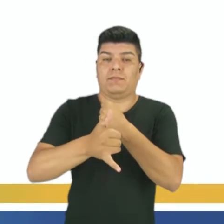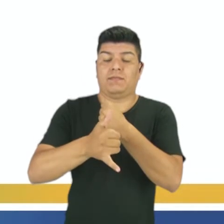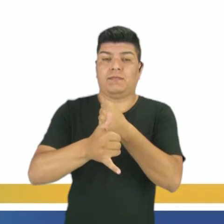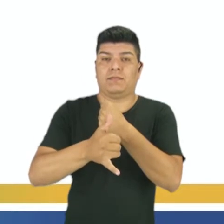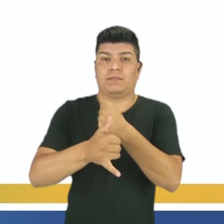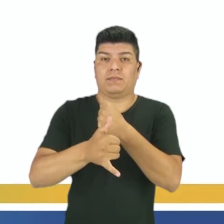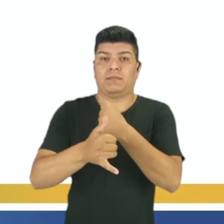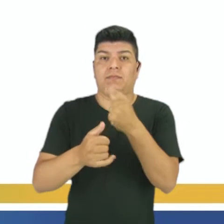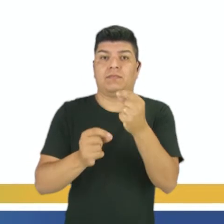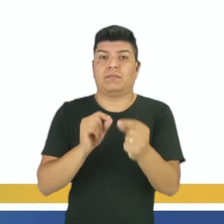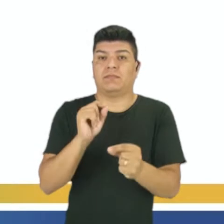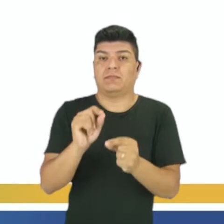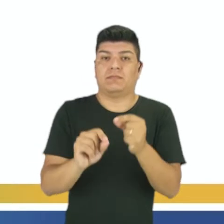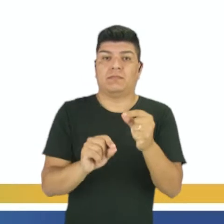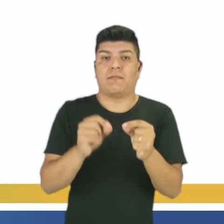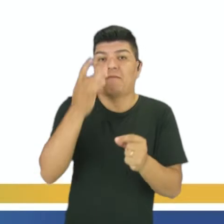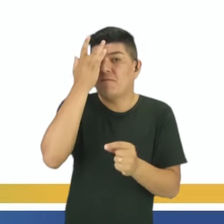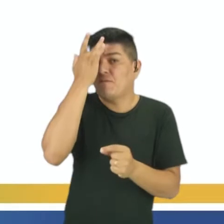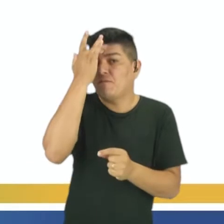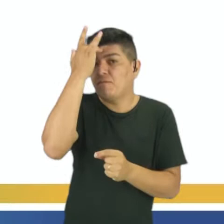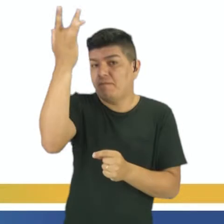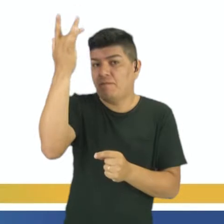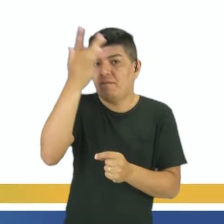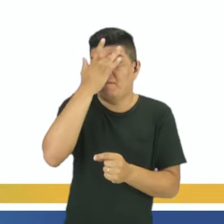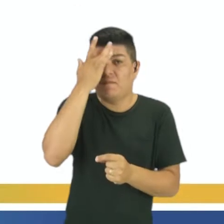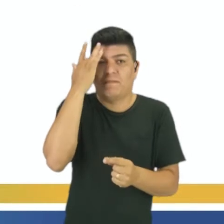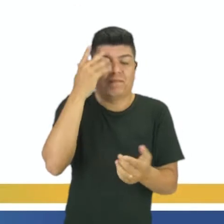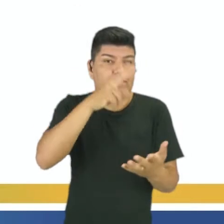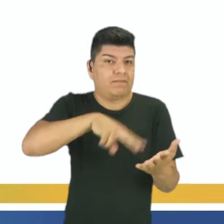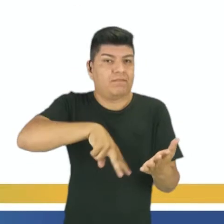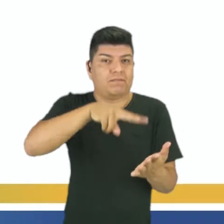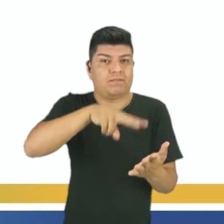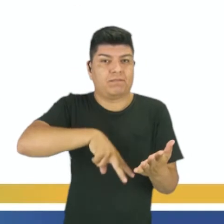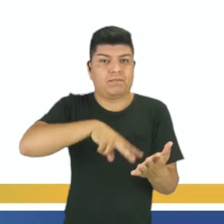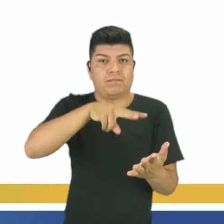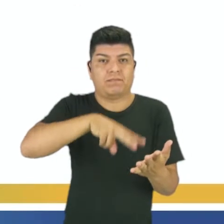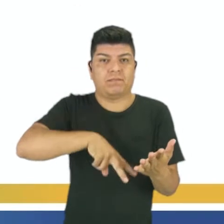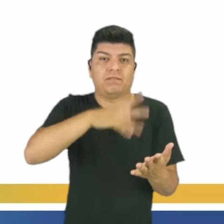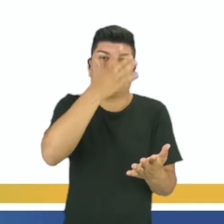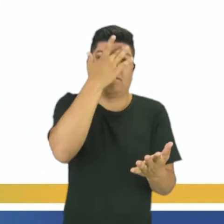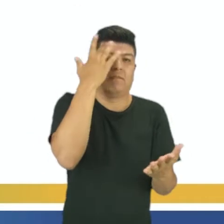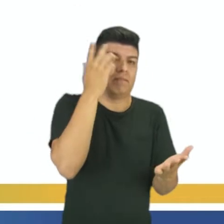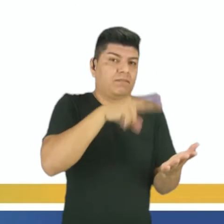assim acesso fácil ao meio leitor, né, para os